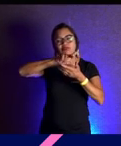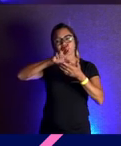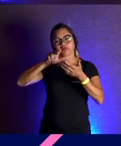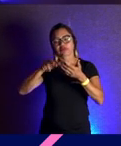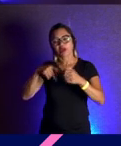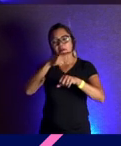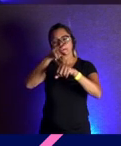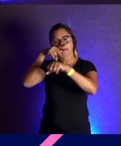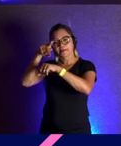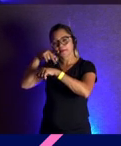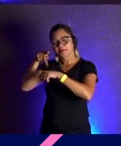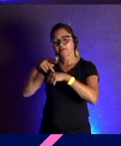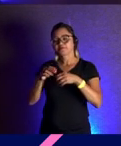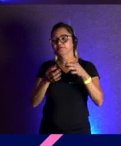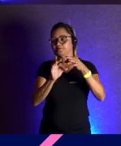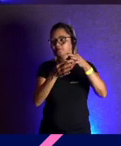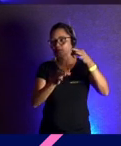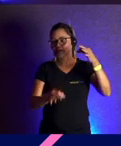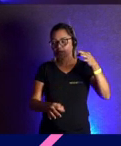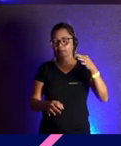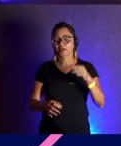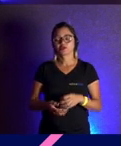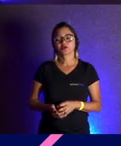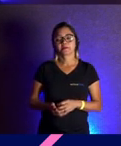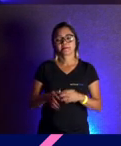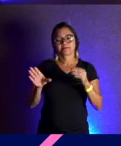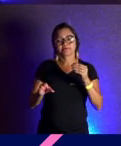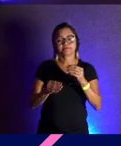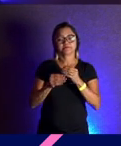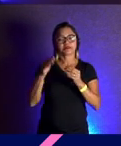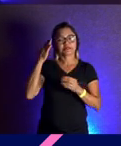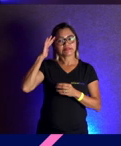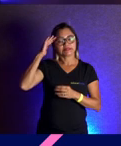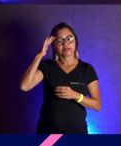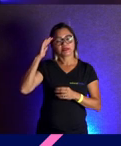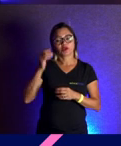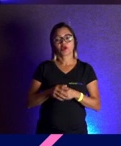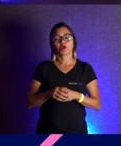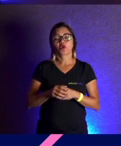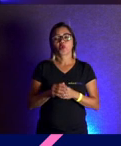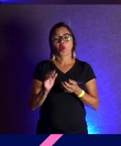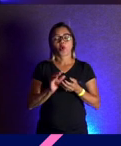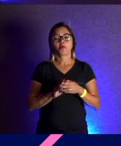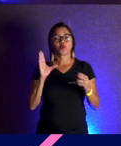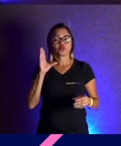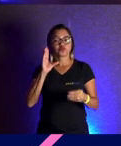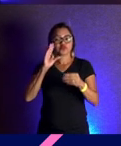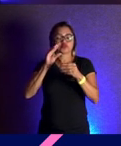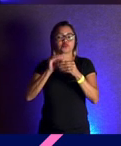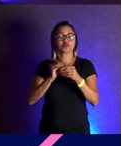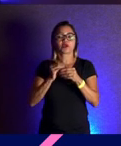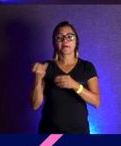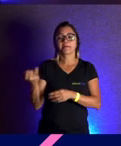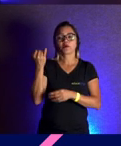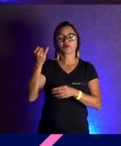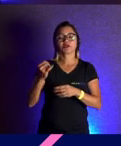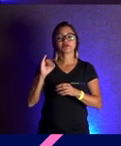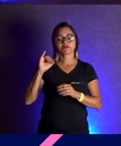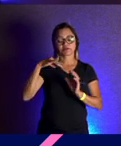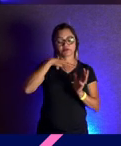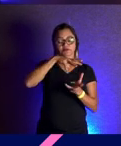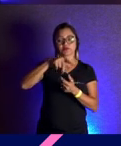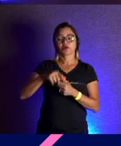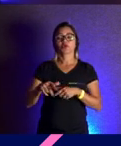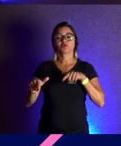falando aqui, mas acho que já deu para a gente ter uma ideia da noção e do escopo da relevância internacional do trabalho do